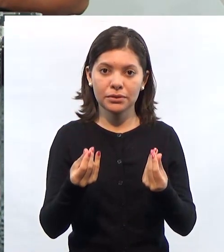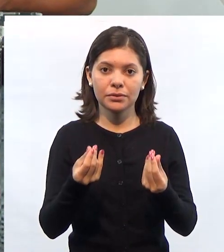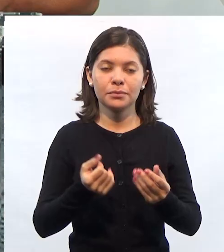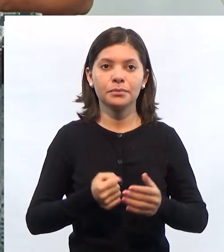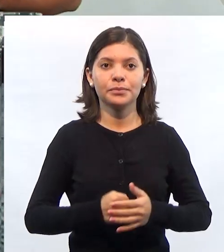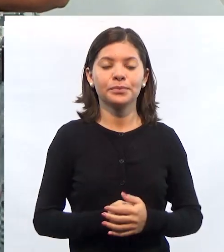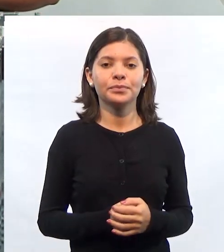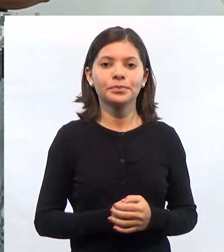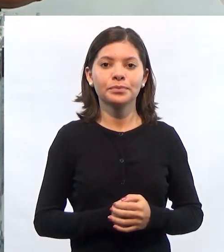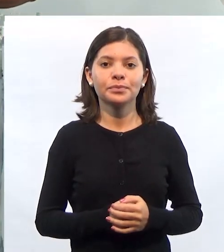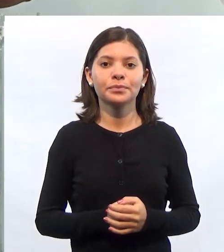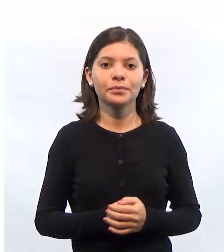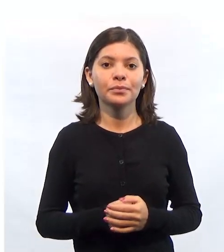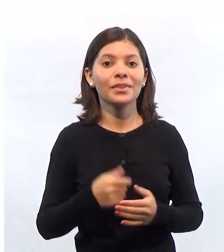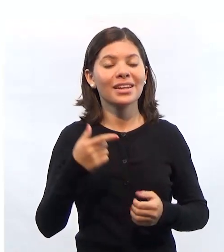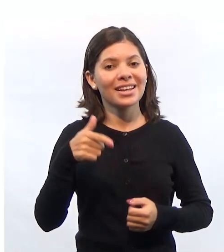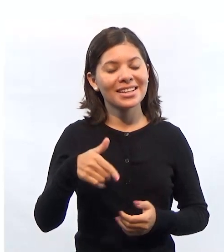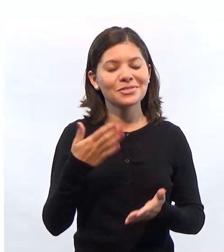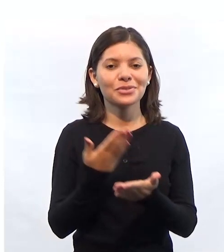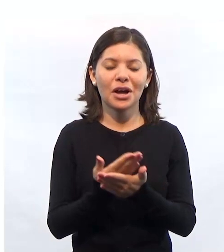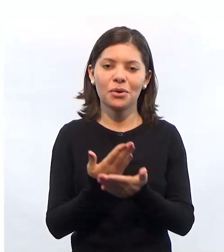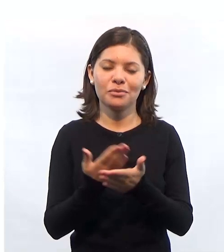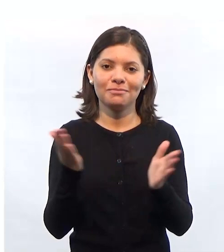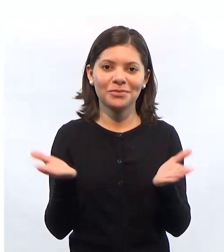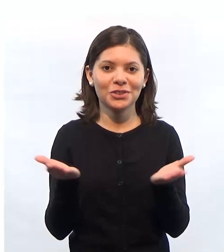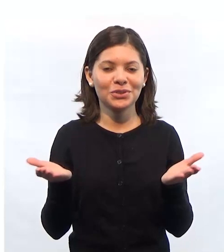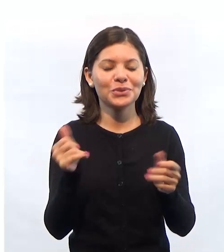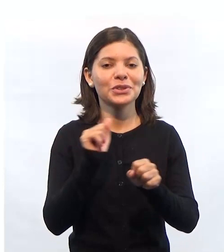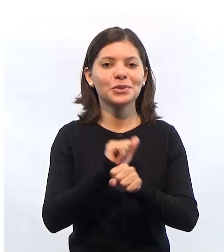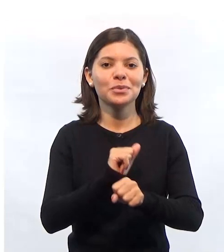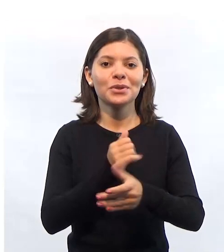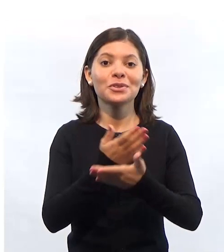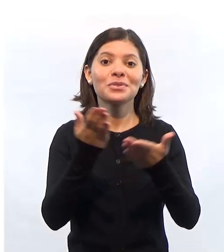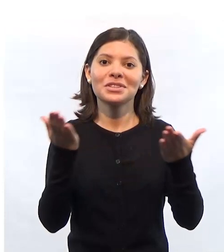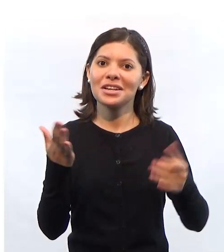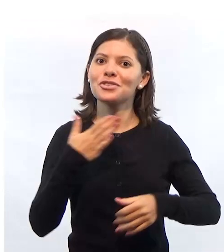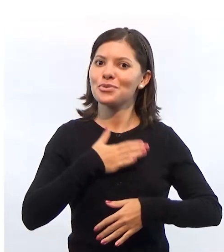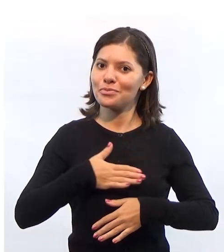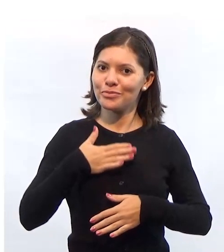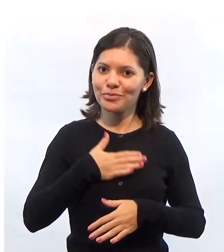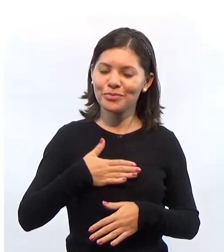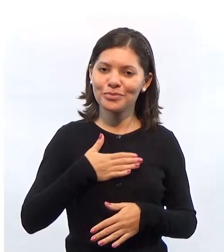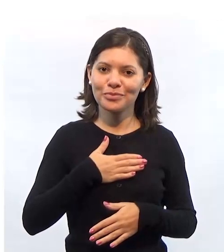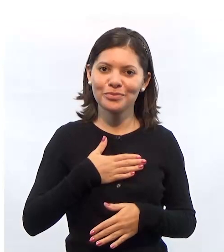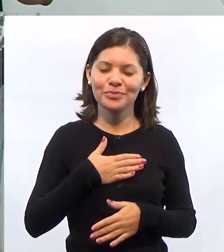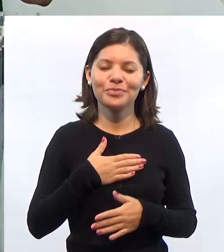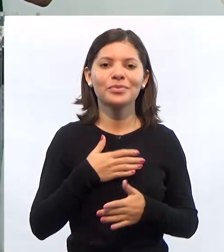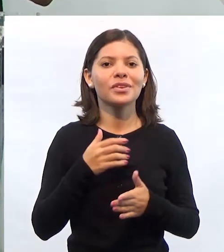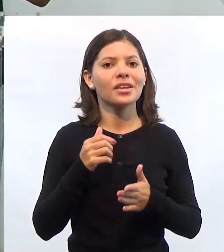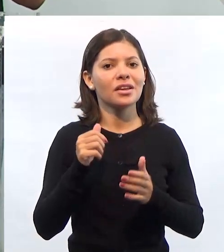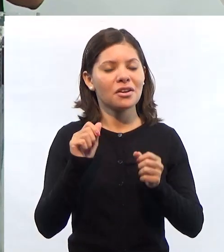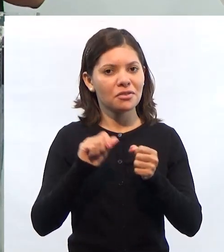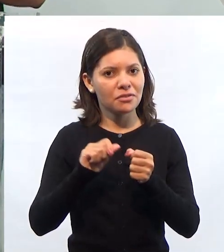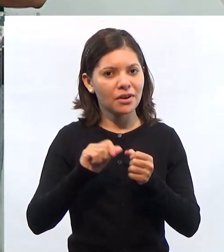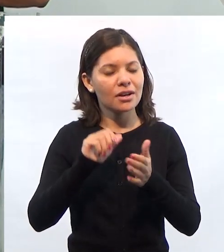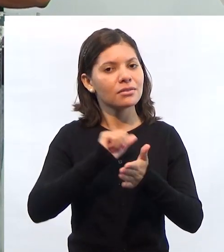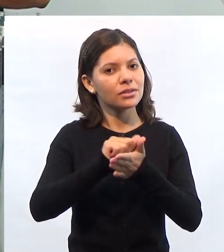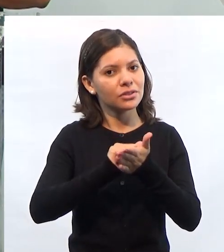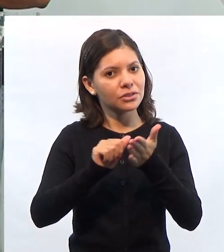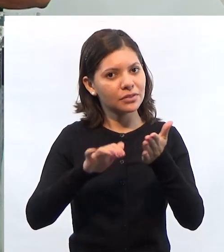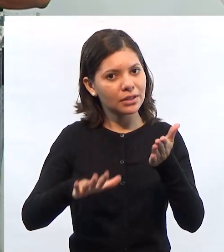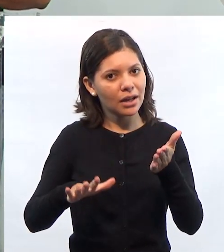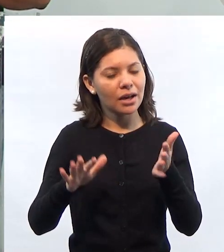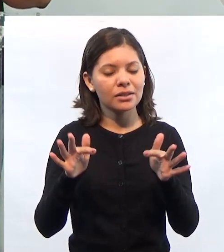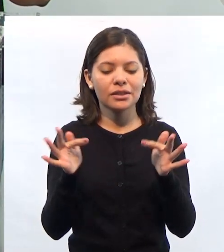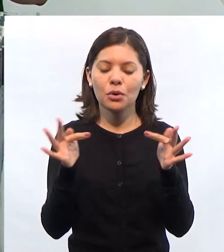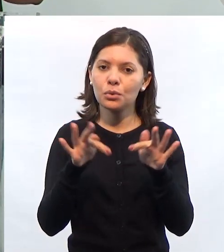qualidade Essa foi a nossa aula de hoje espero que vocês tenham gostado Façam as atividades